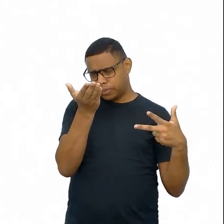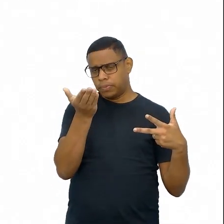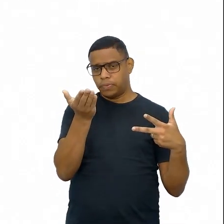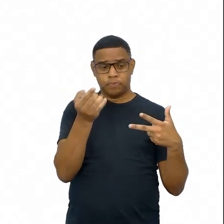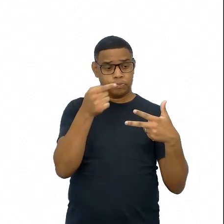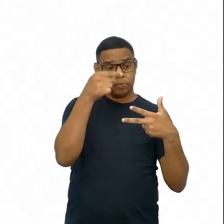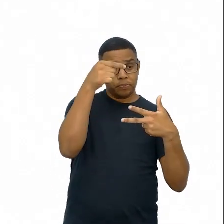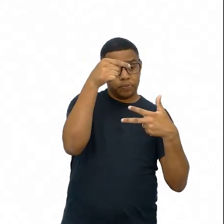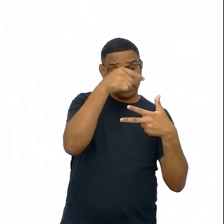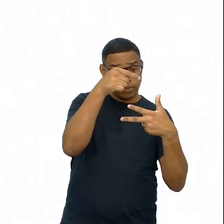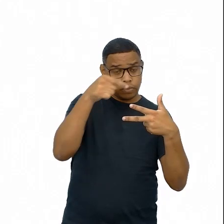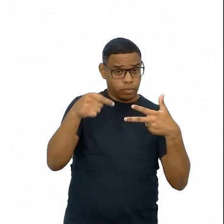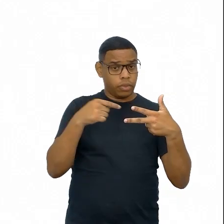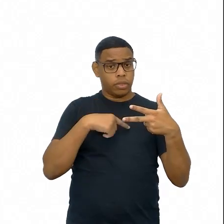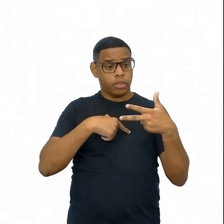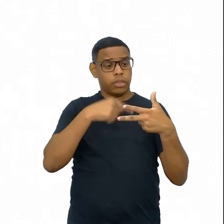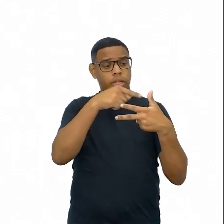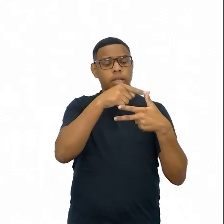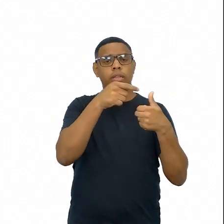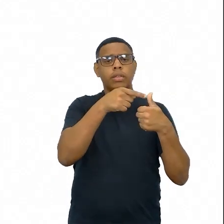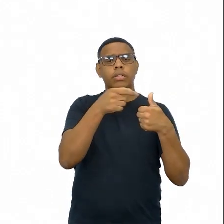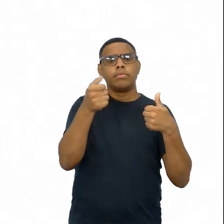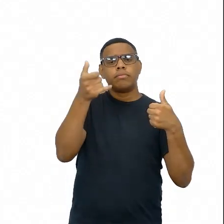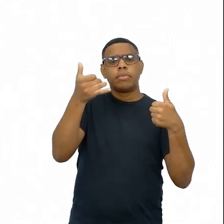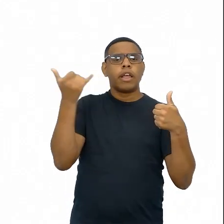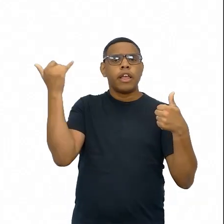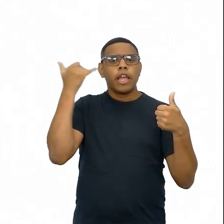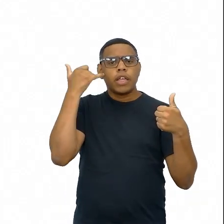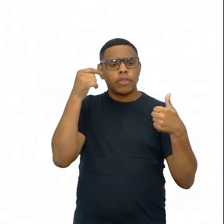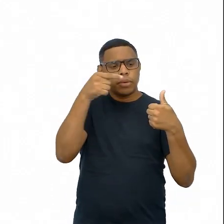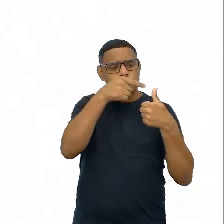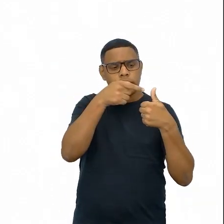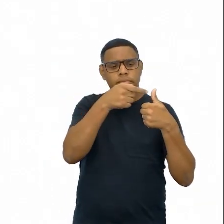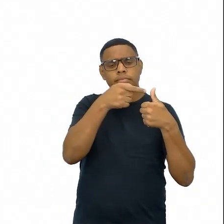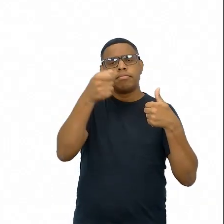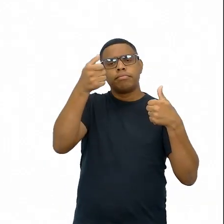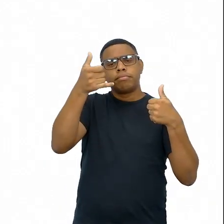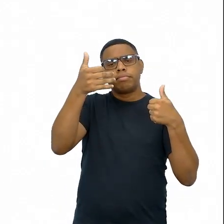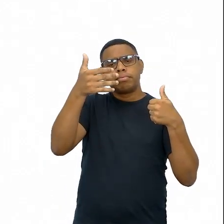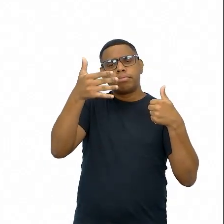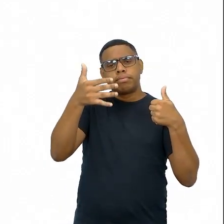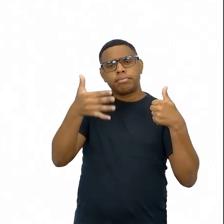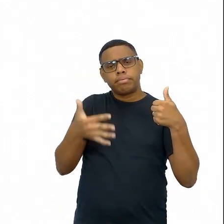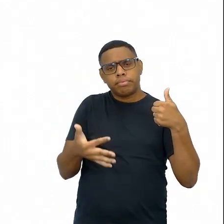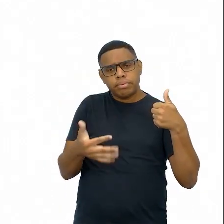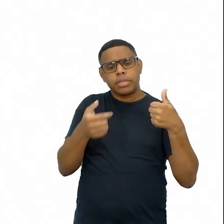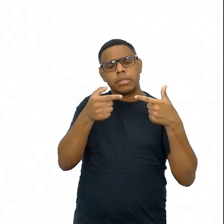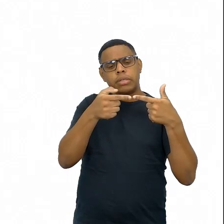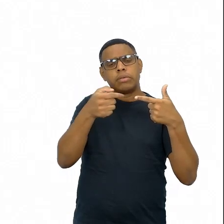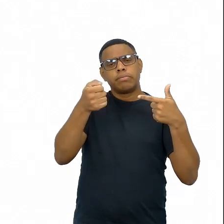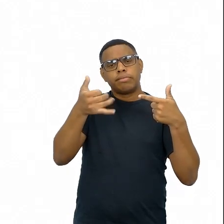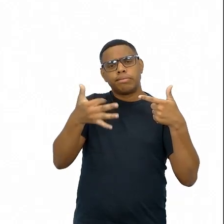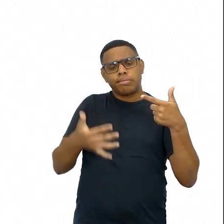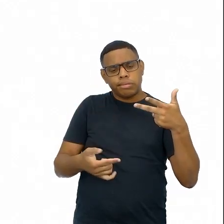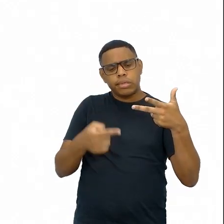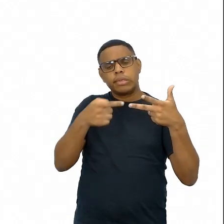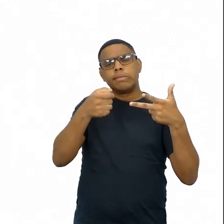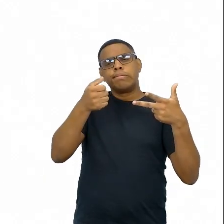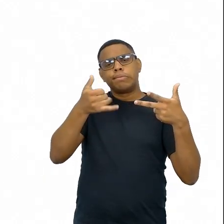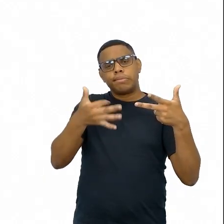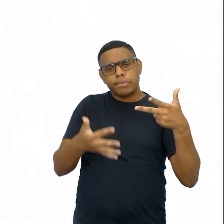Cada uma delas apresenta um tipo de informação que possibilita o acompanhamento do processo de ensino